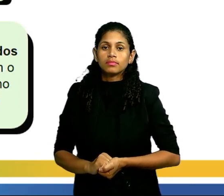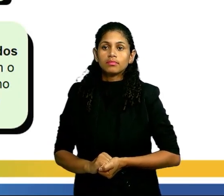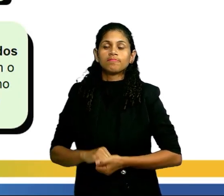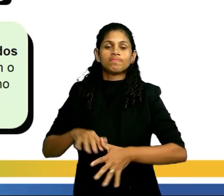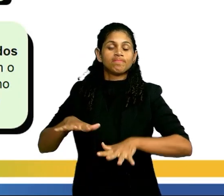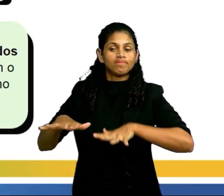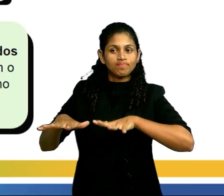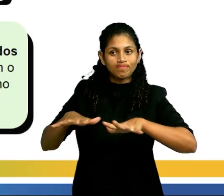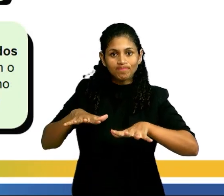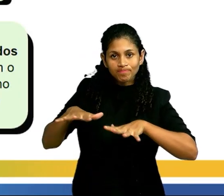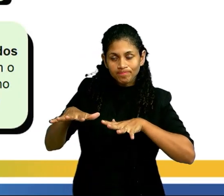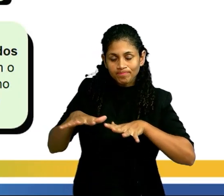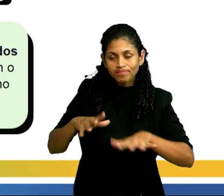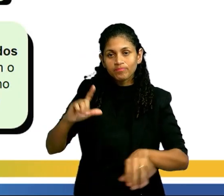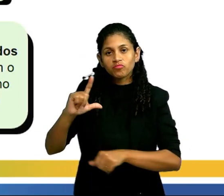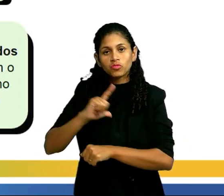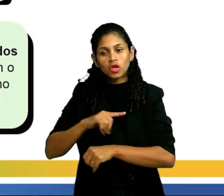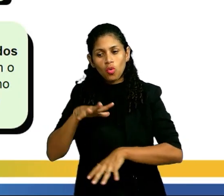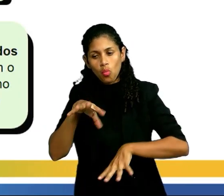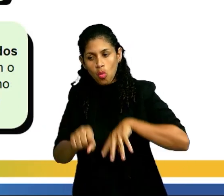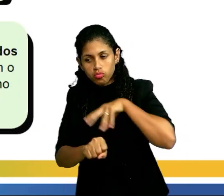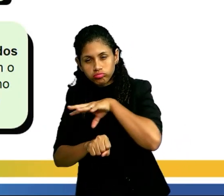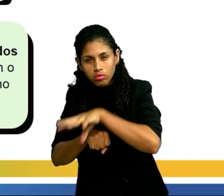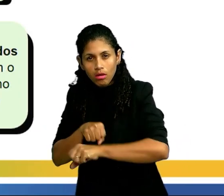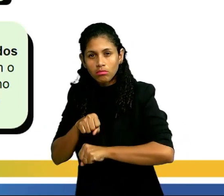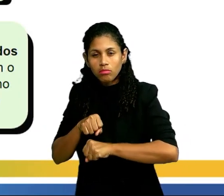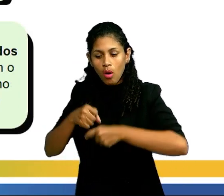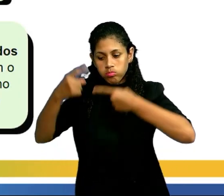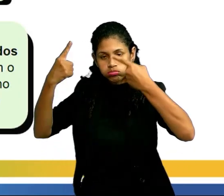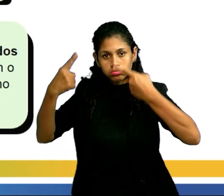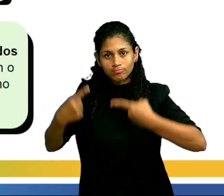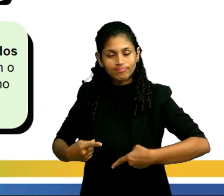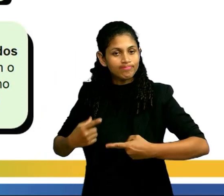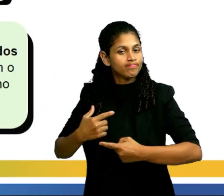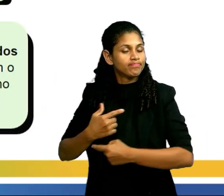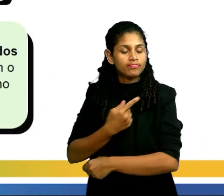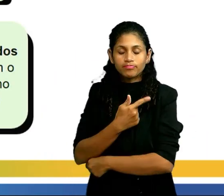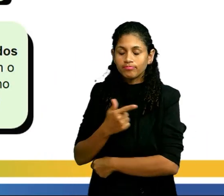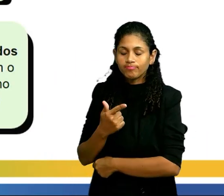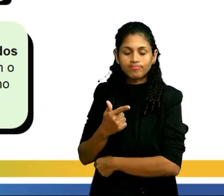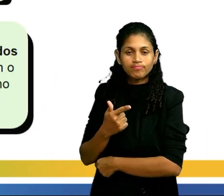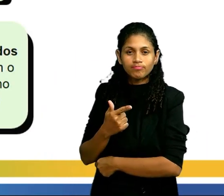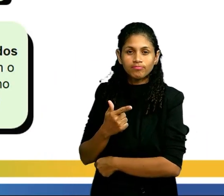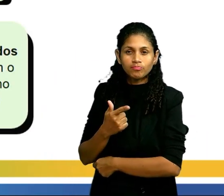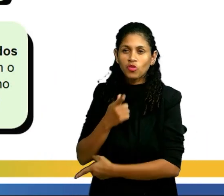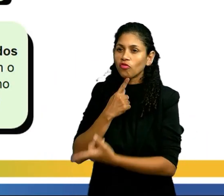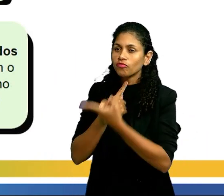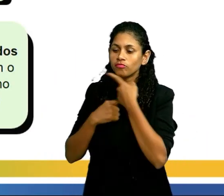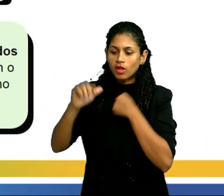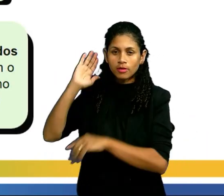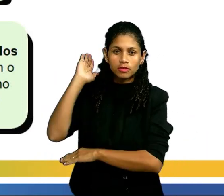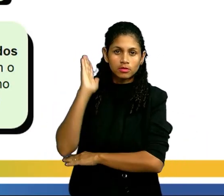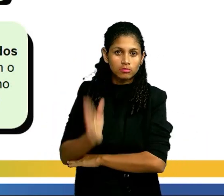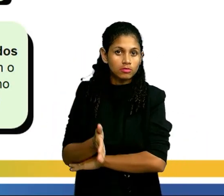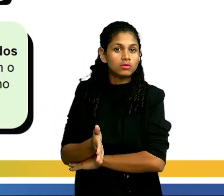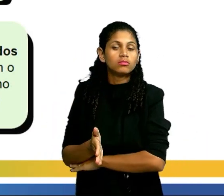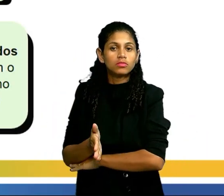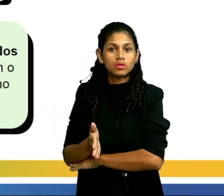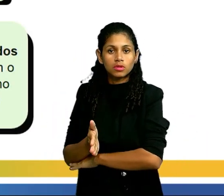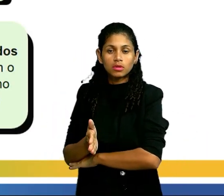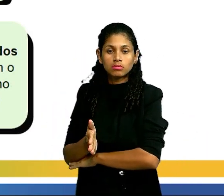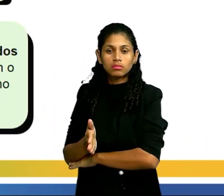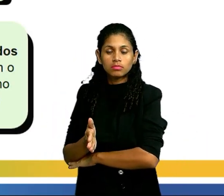mobilização aqui, né? Há uma invasão, há um conflito que não é de interesse direto da União Soviética e dos Estados